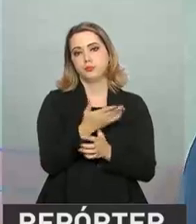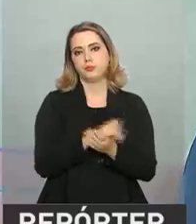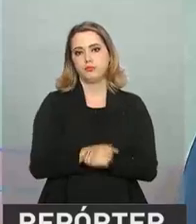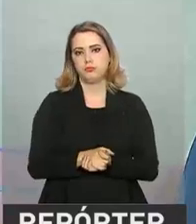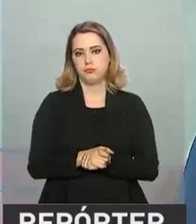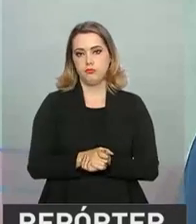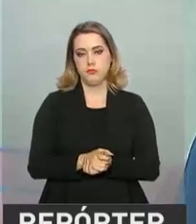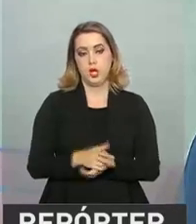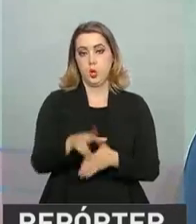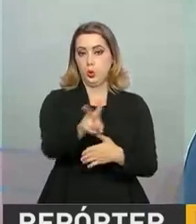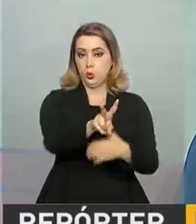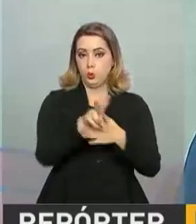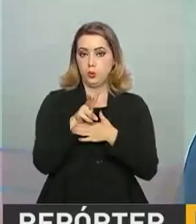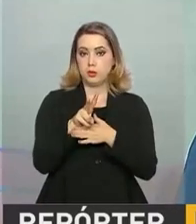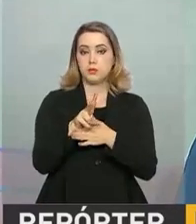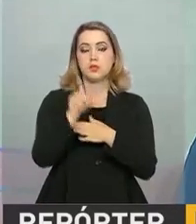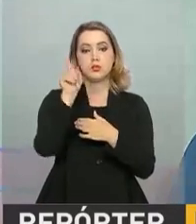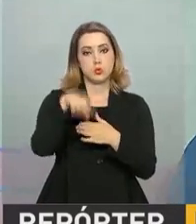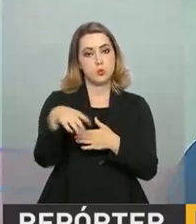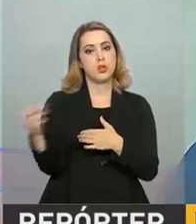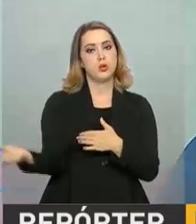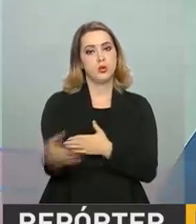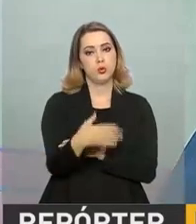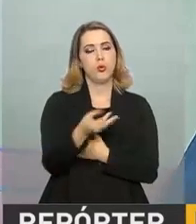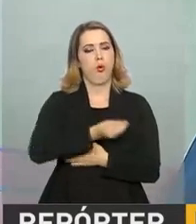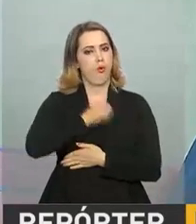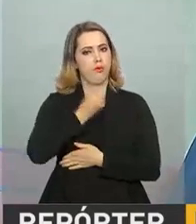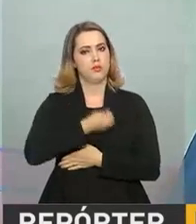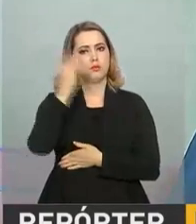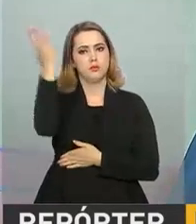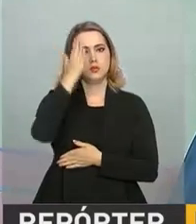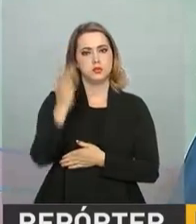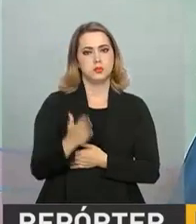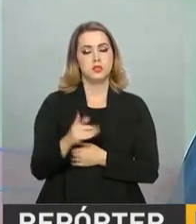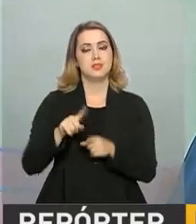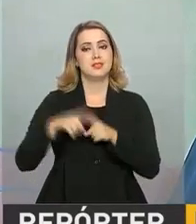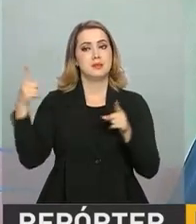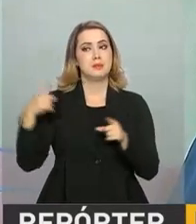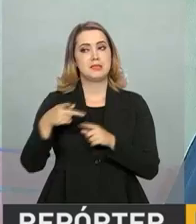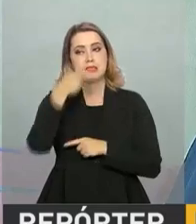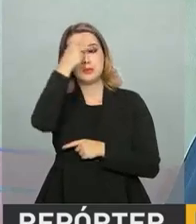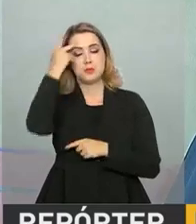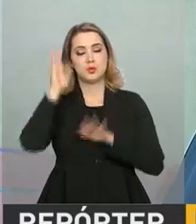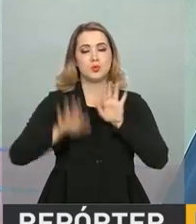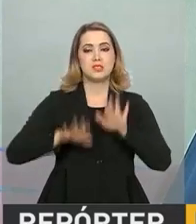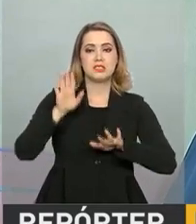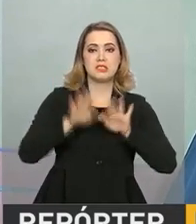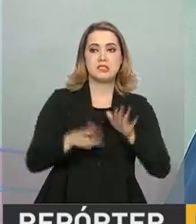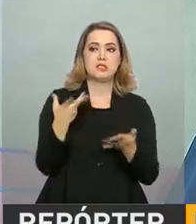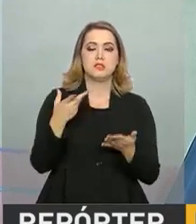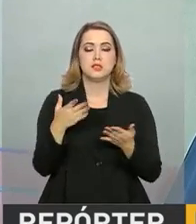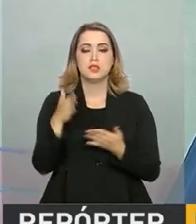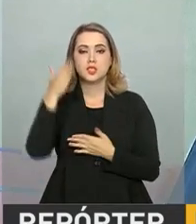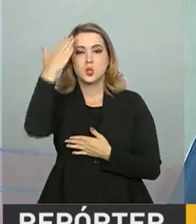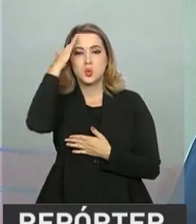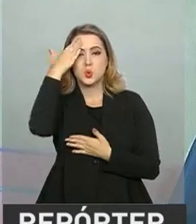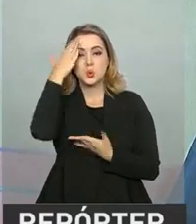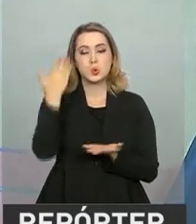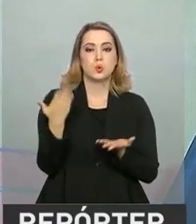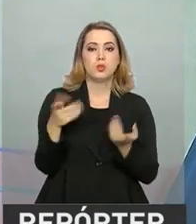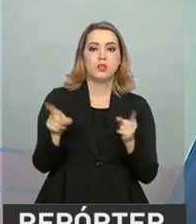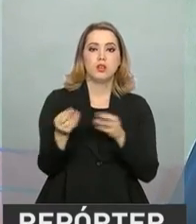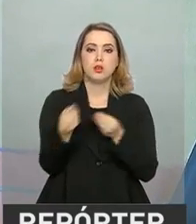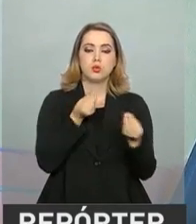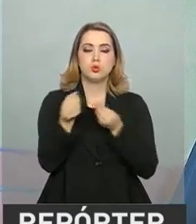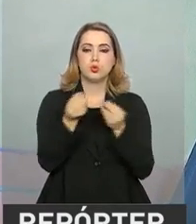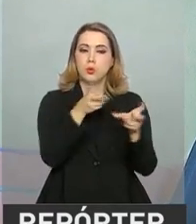uma novidade dos últimos 10, 15 anos, que está com toda a força, mas que as pessoas às vezes não têm a noção de que é preciso